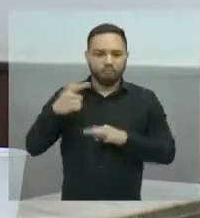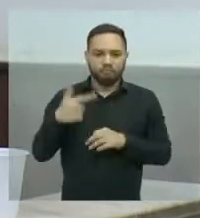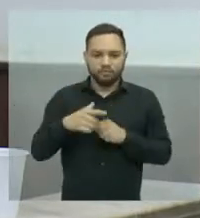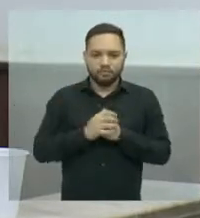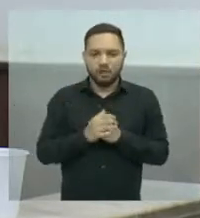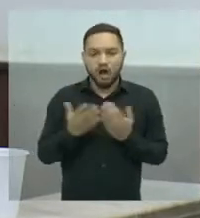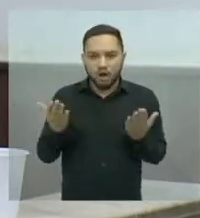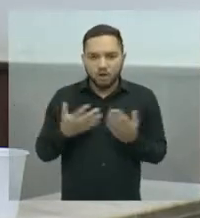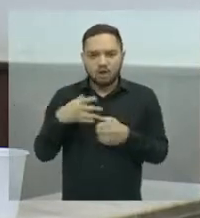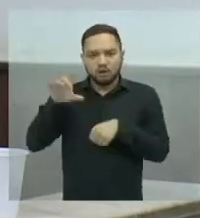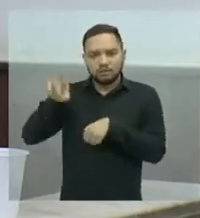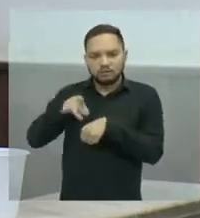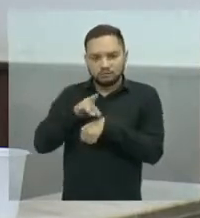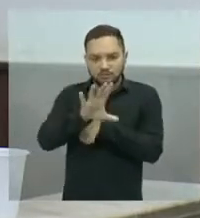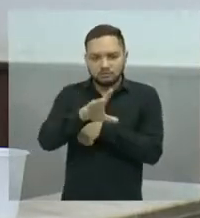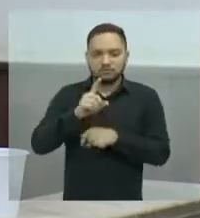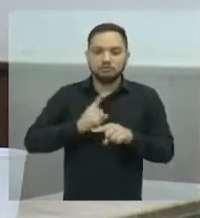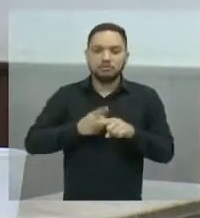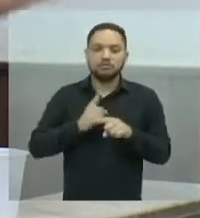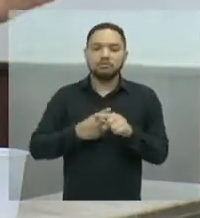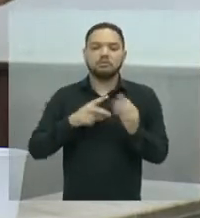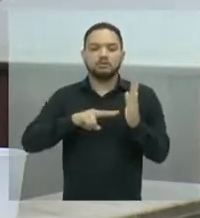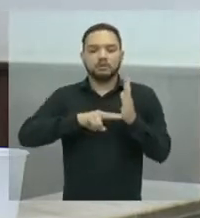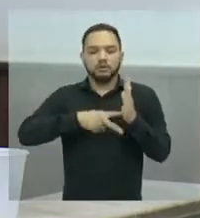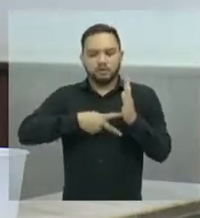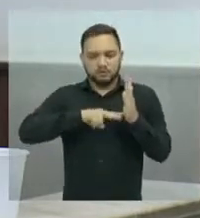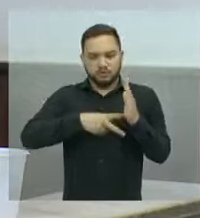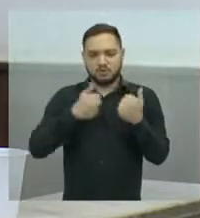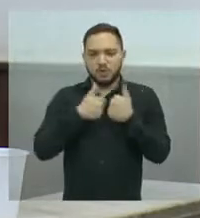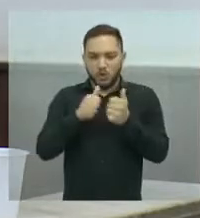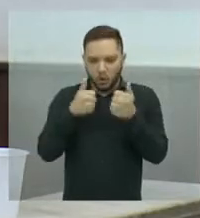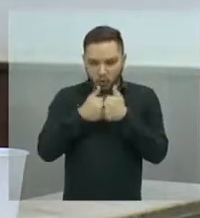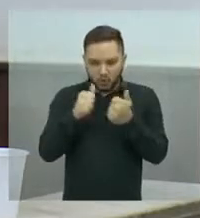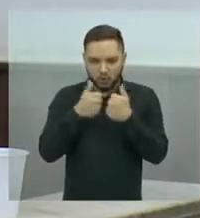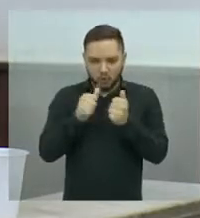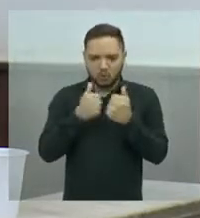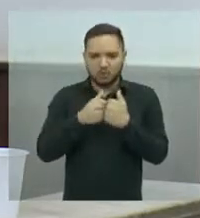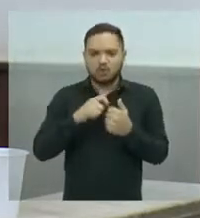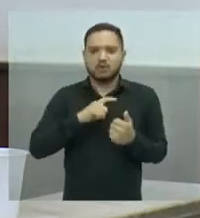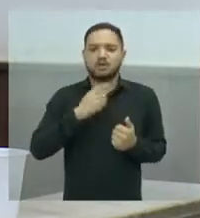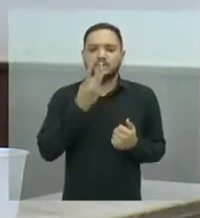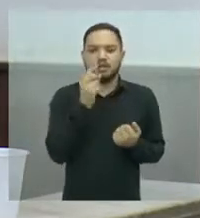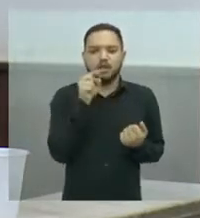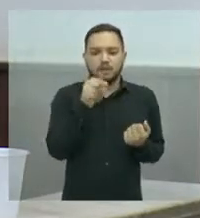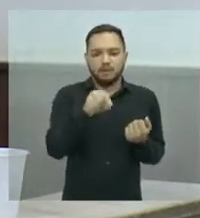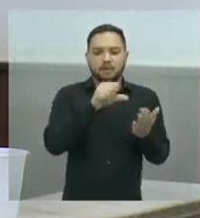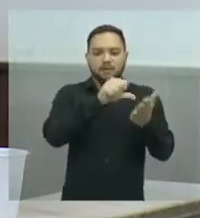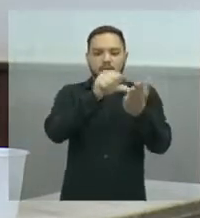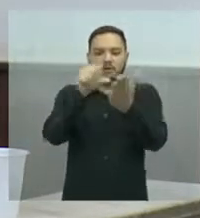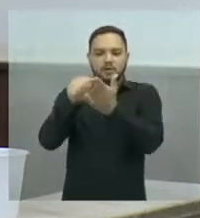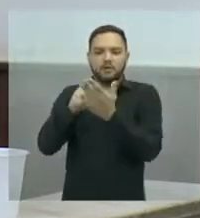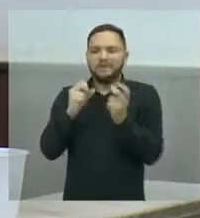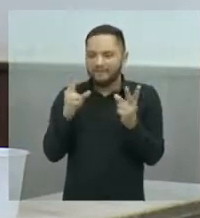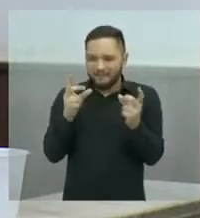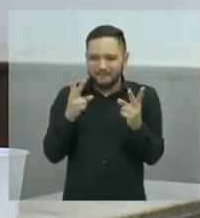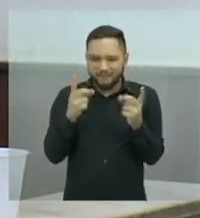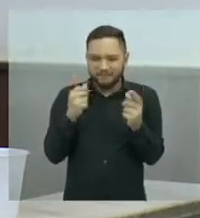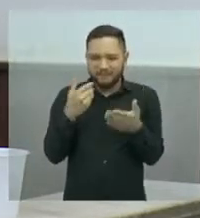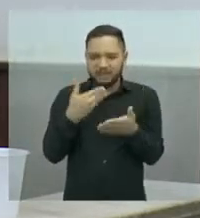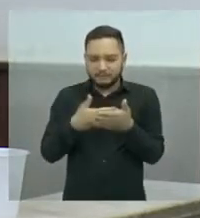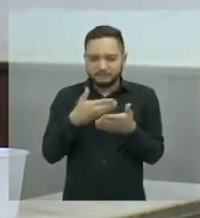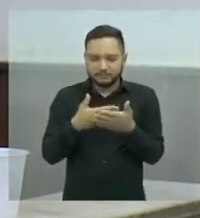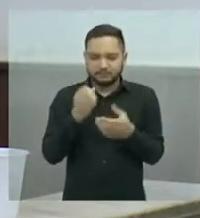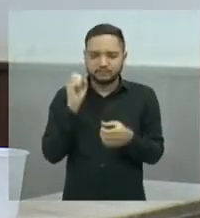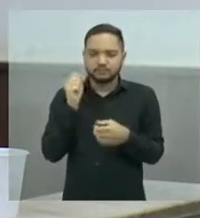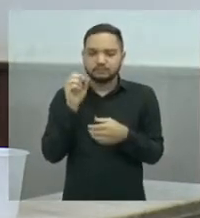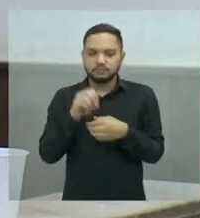dica porque se o próprio fim de ano revela que tem 3 mil pontos físicos com a dificuldade de poder